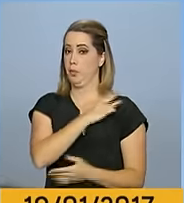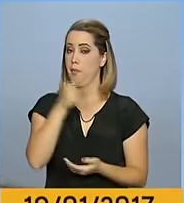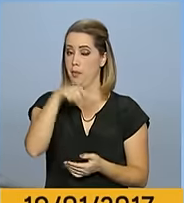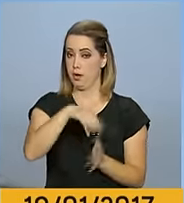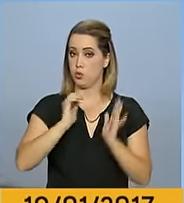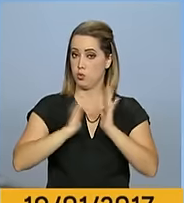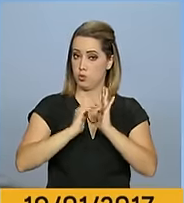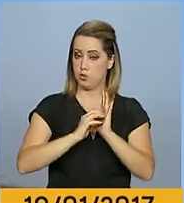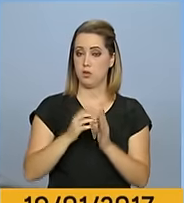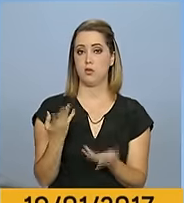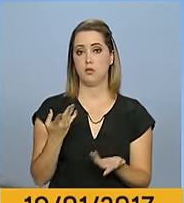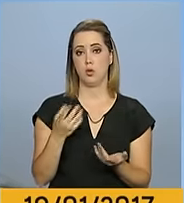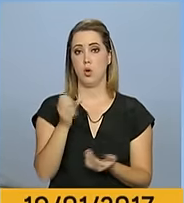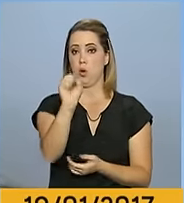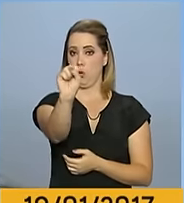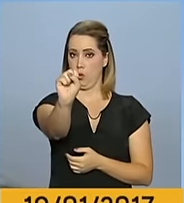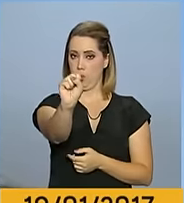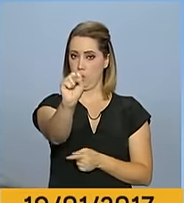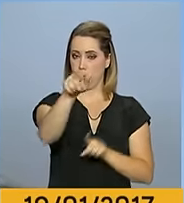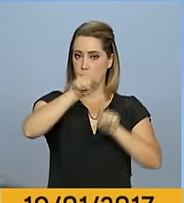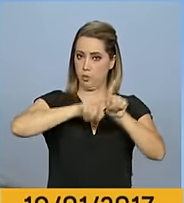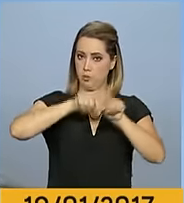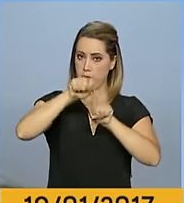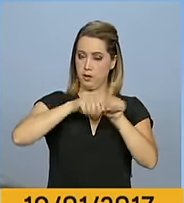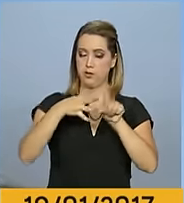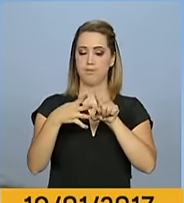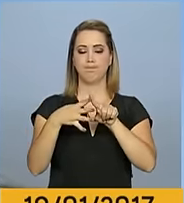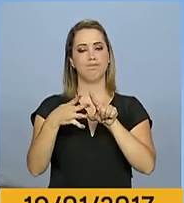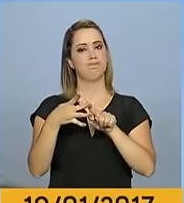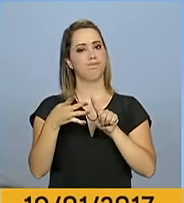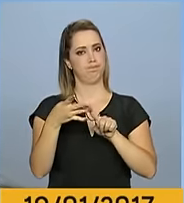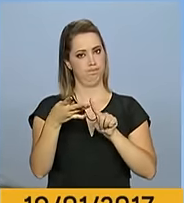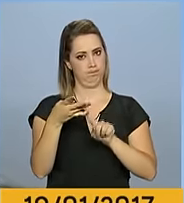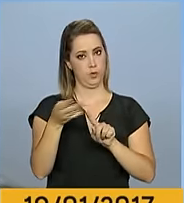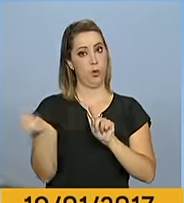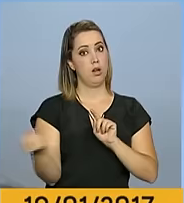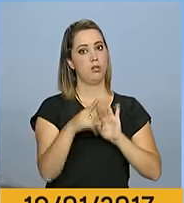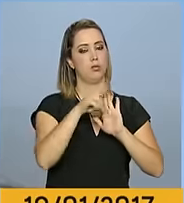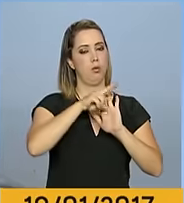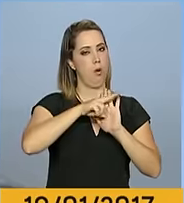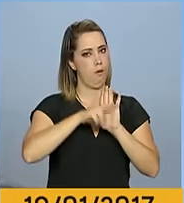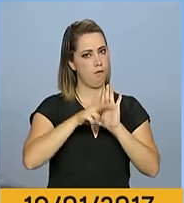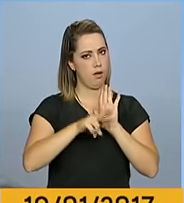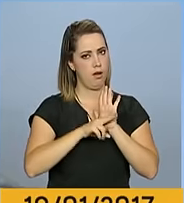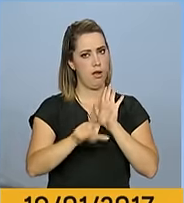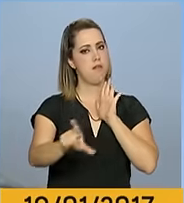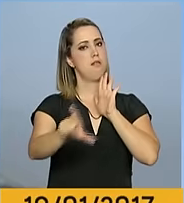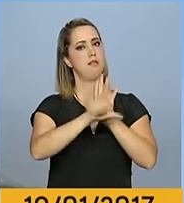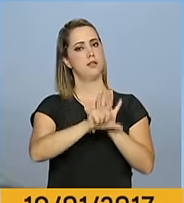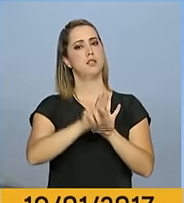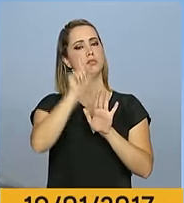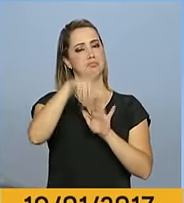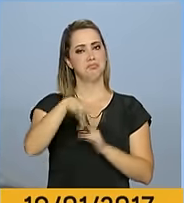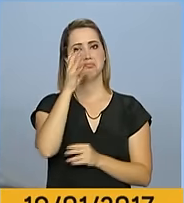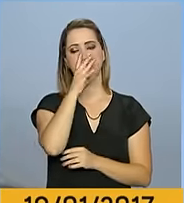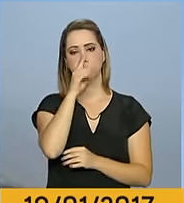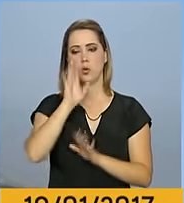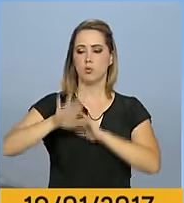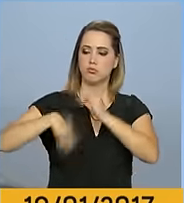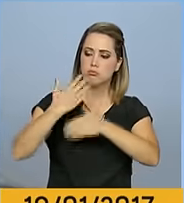às senhoras, 8 meses, fizemos as 4 reformas, pelo menos expressivas, ou estamos levando